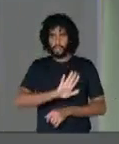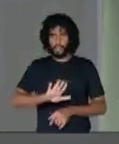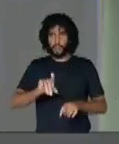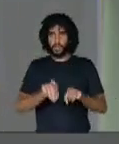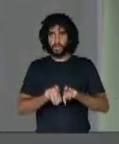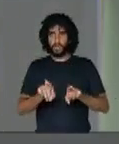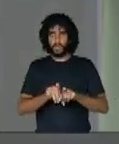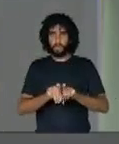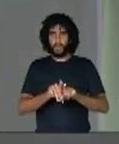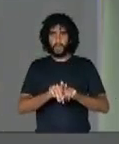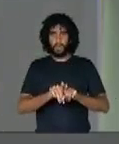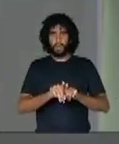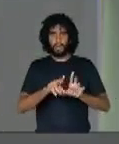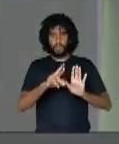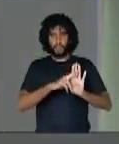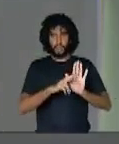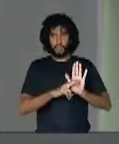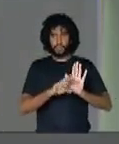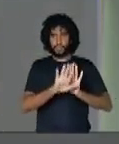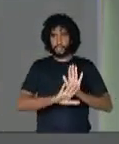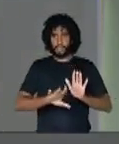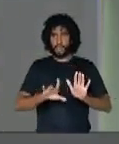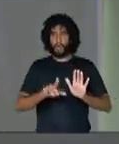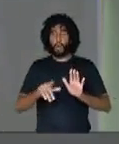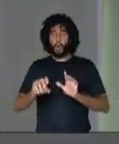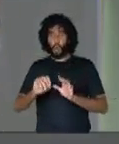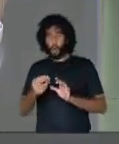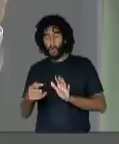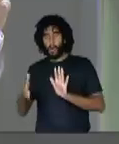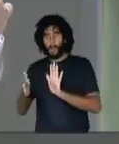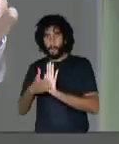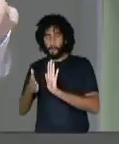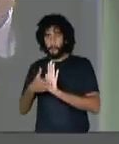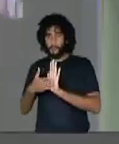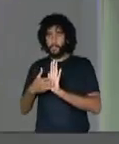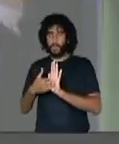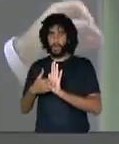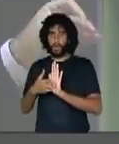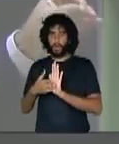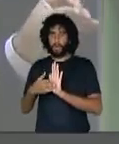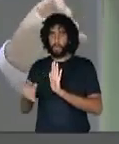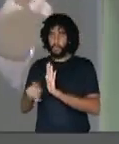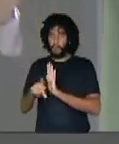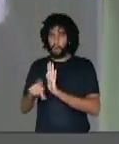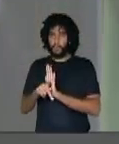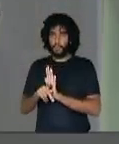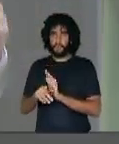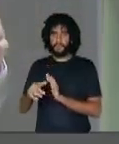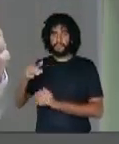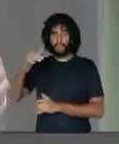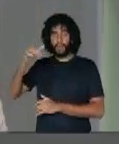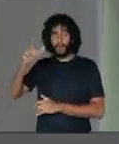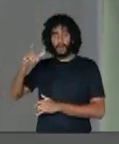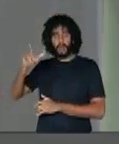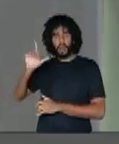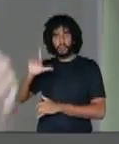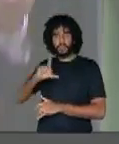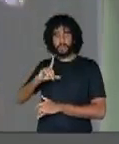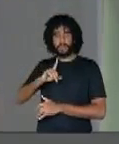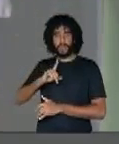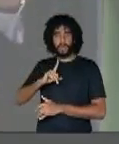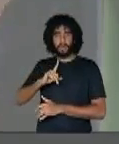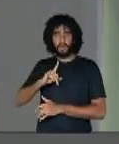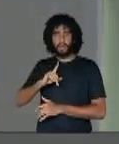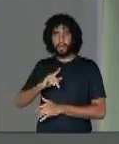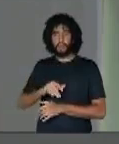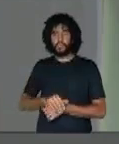no regime próprio de previdência social, servidores públicos que lá atrás abraçaram uma carreira pública,